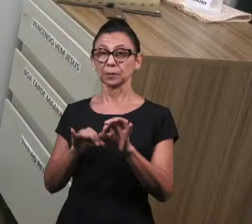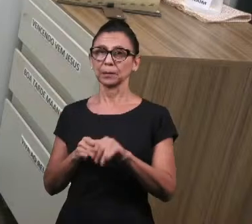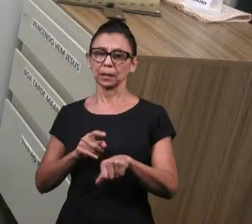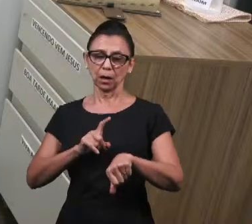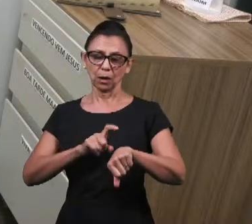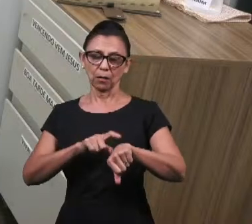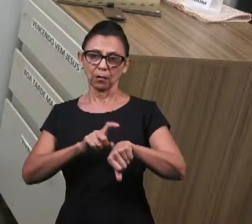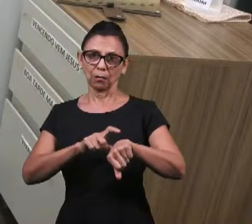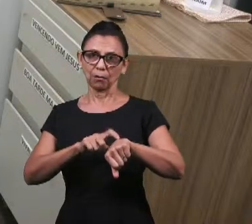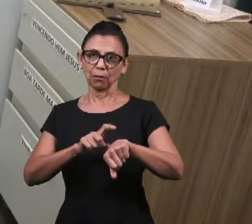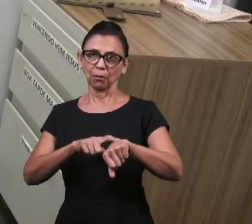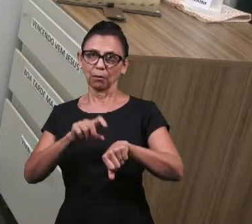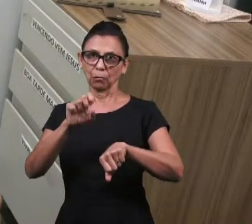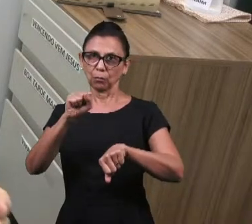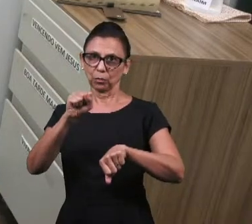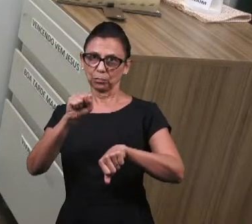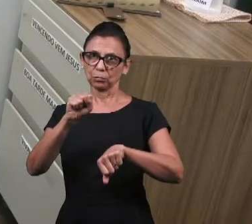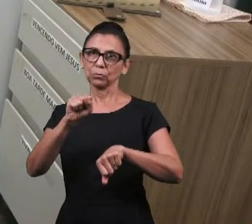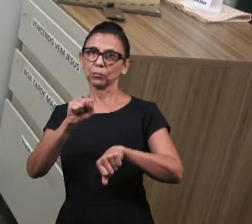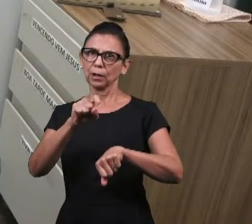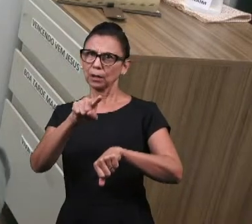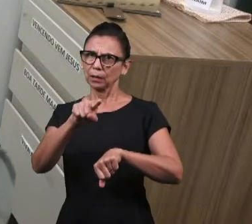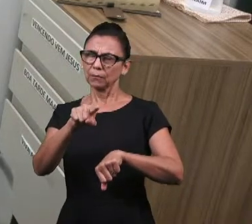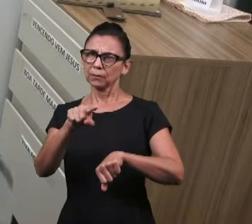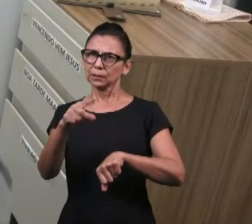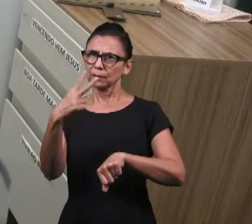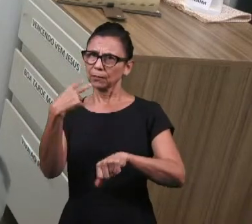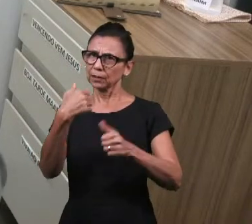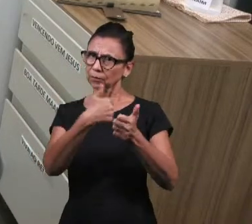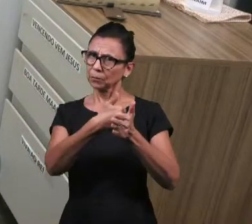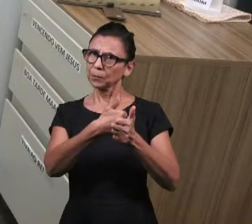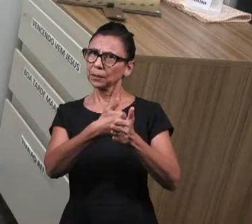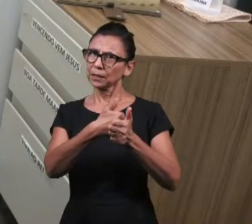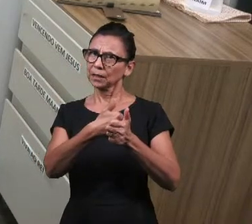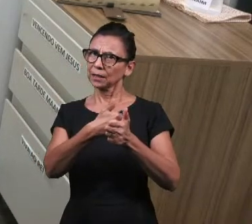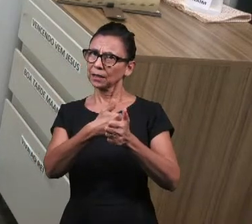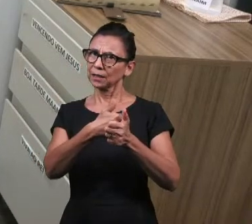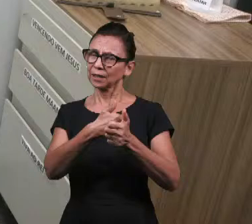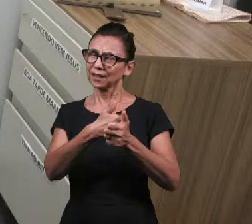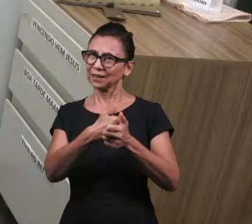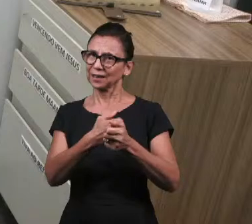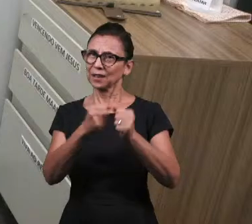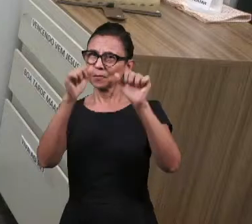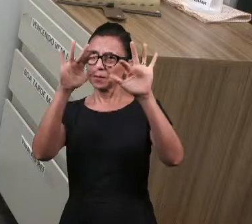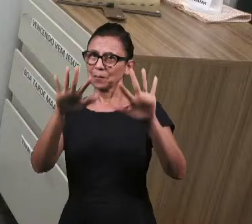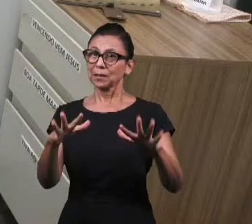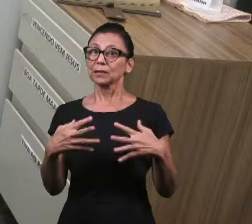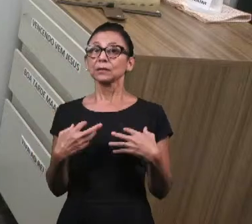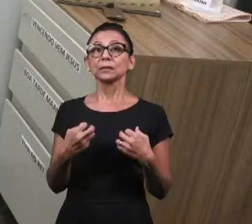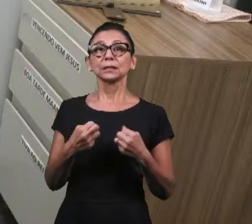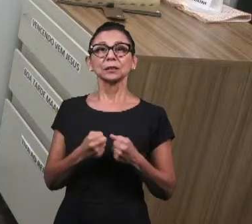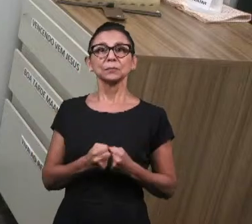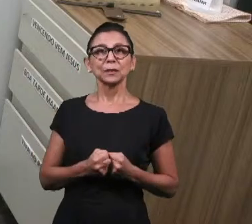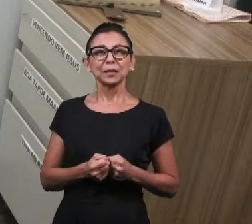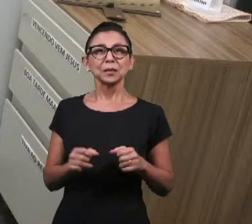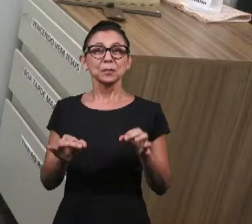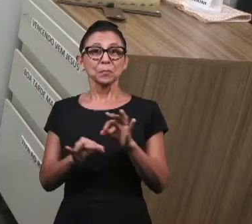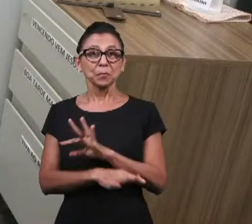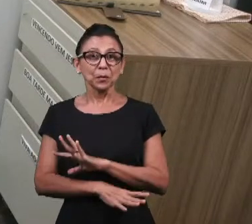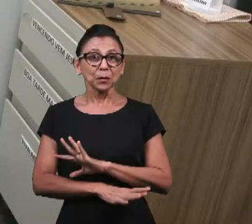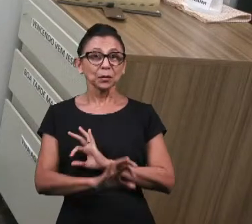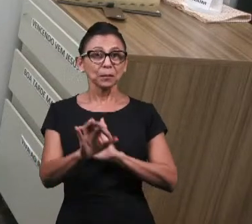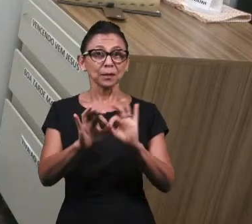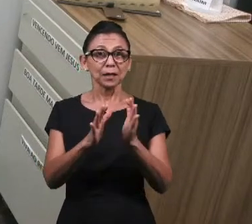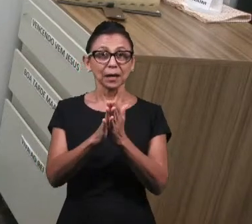noite, teremos a transmissão. E você, é claro, vai poder acompanhar, vai receber uma bênção da parte do Senhor. E já deixa tudo pronto, busca a